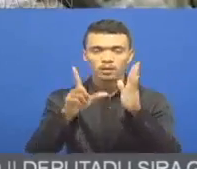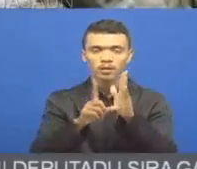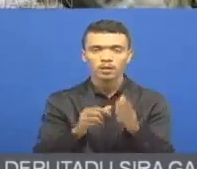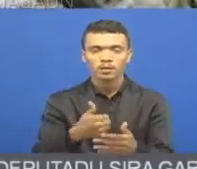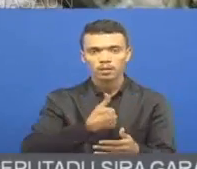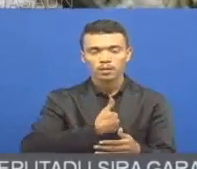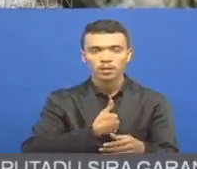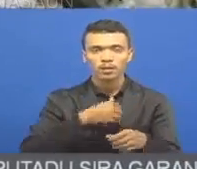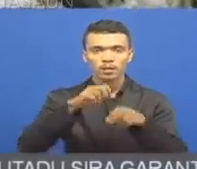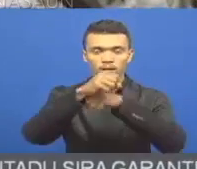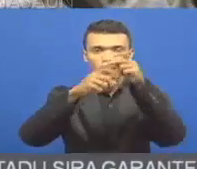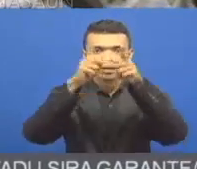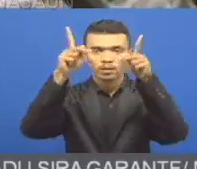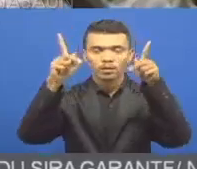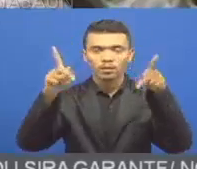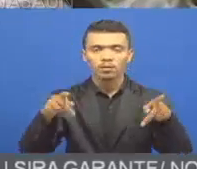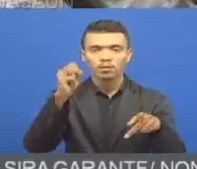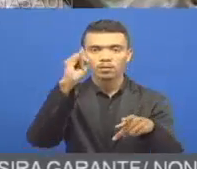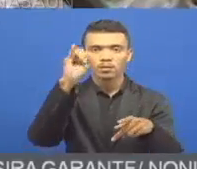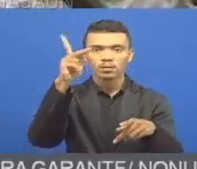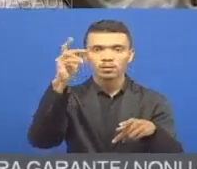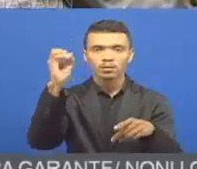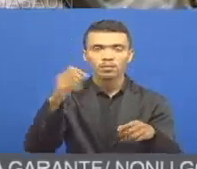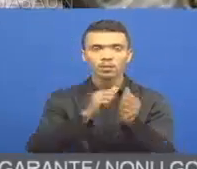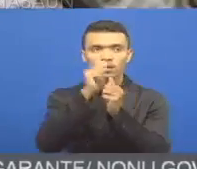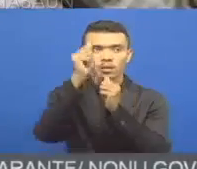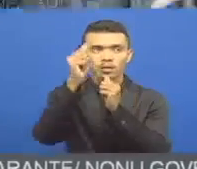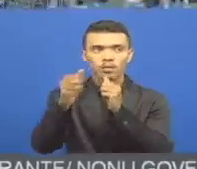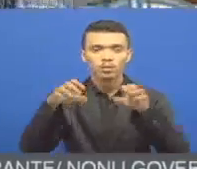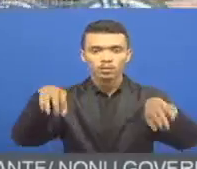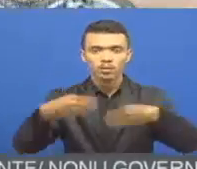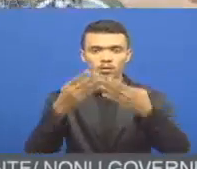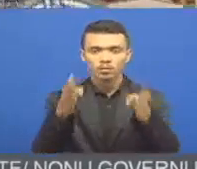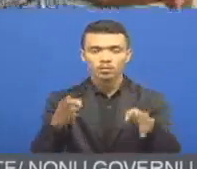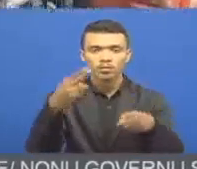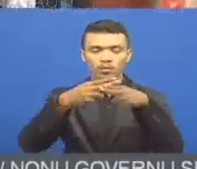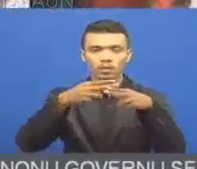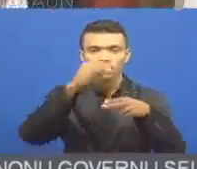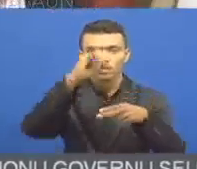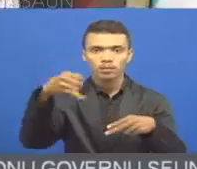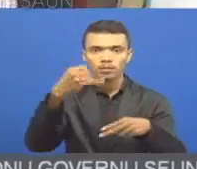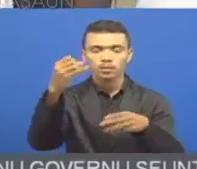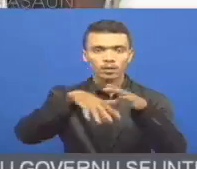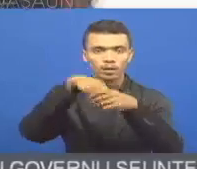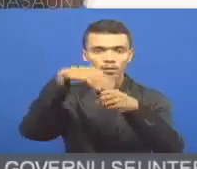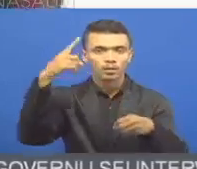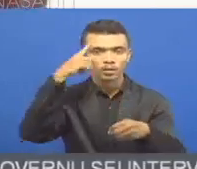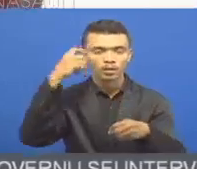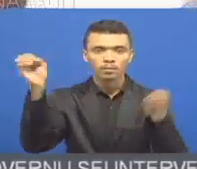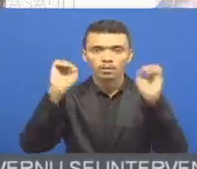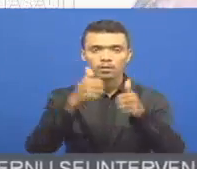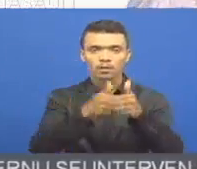Na embalosa, Fan Wo Chico Xue Xue Wo informa. Trabalhador inicial Z ni hasai tambala cumpre